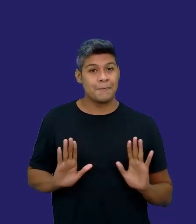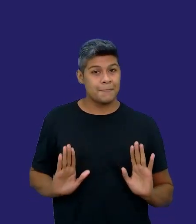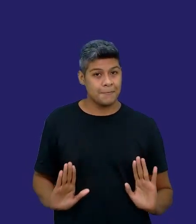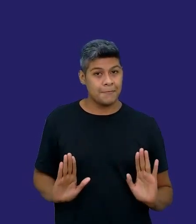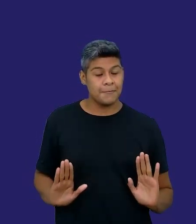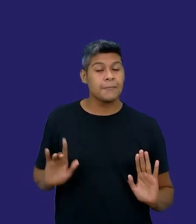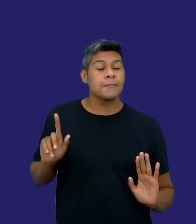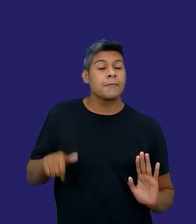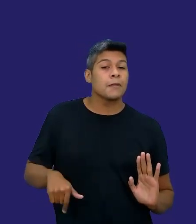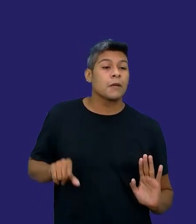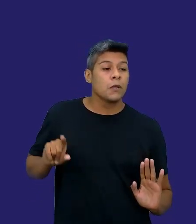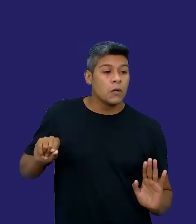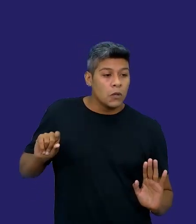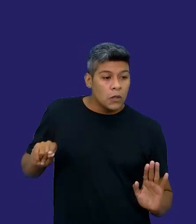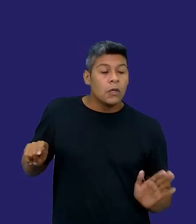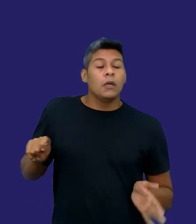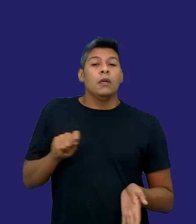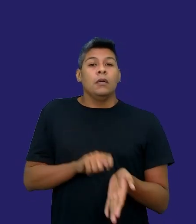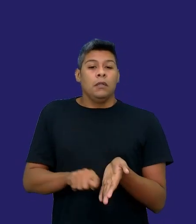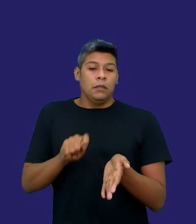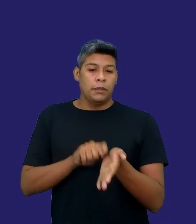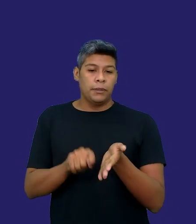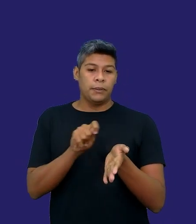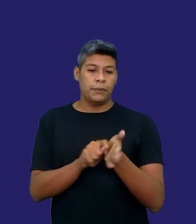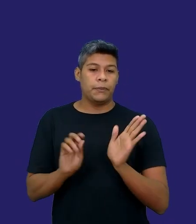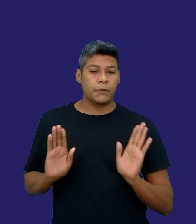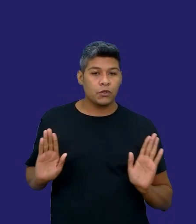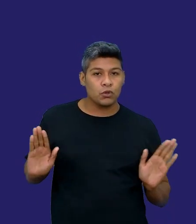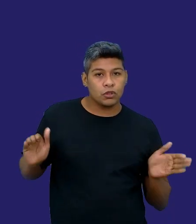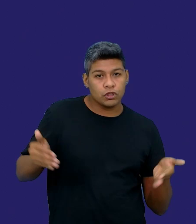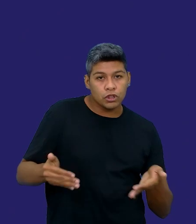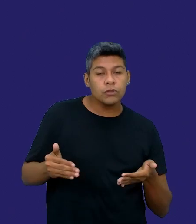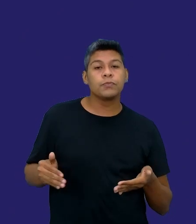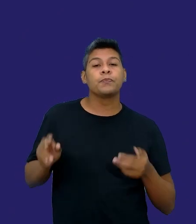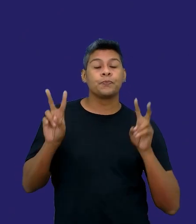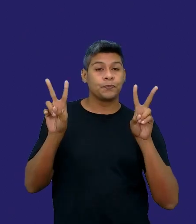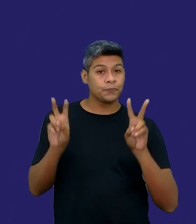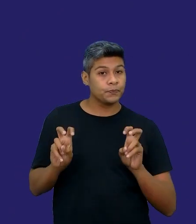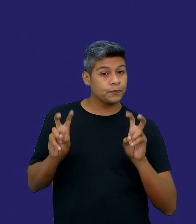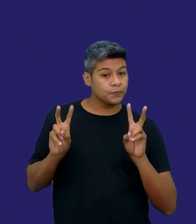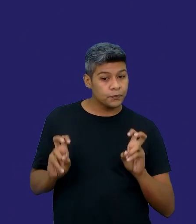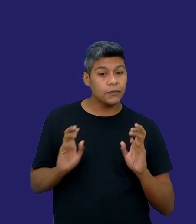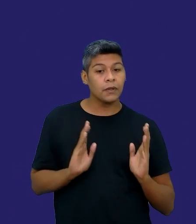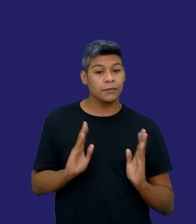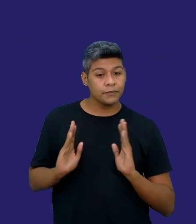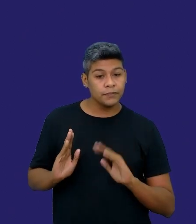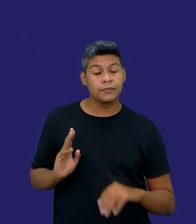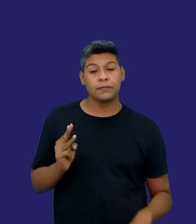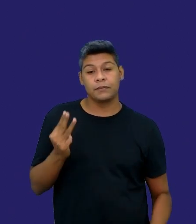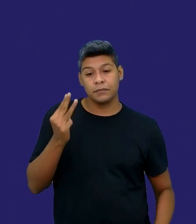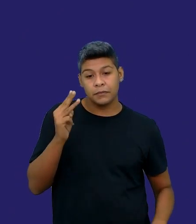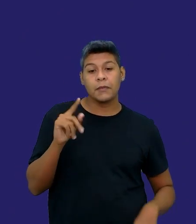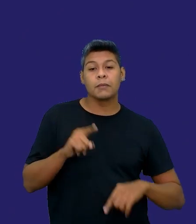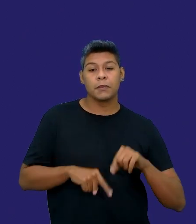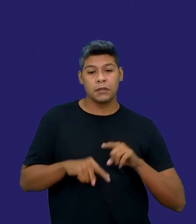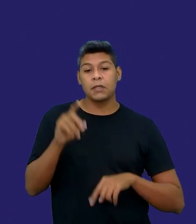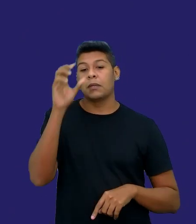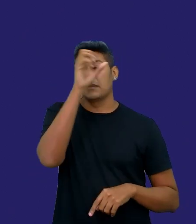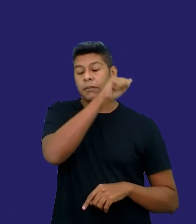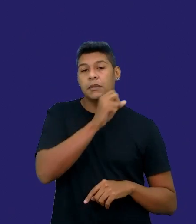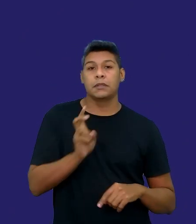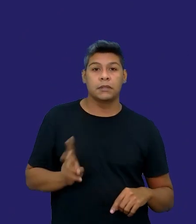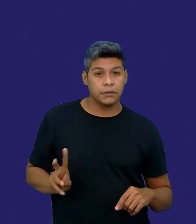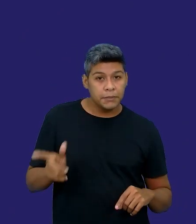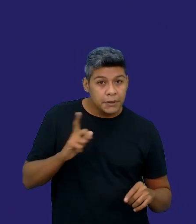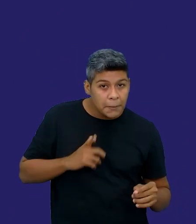que seria estar relacionando o tema central do letramento com as atividades da sequência 3 do material Aprender Sempre,